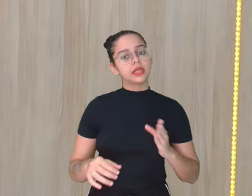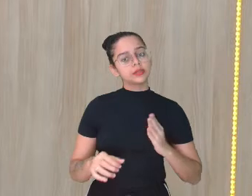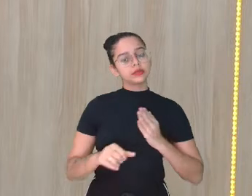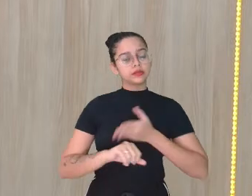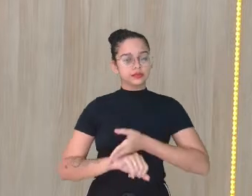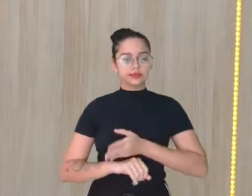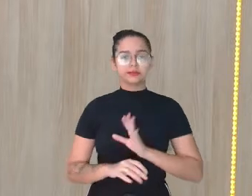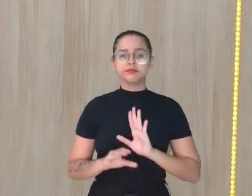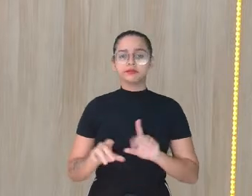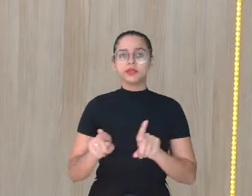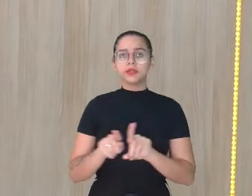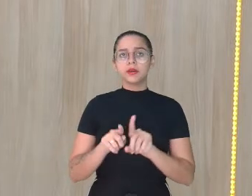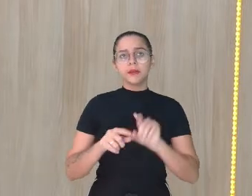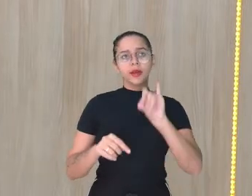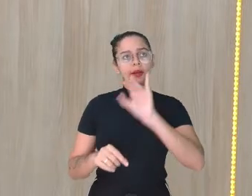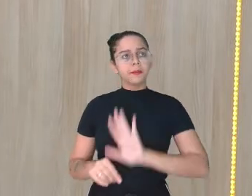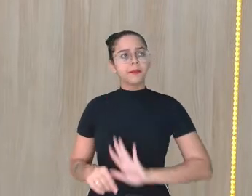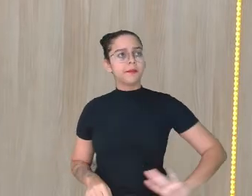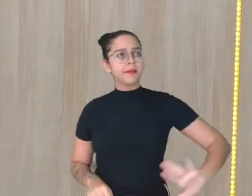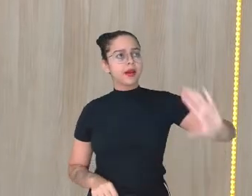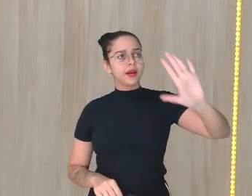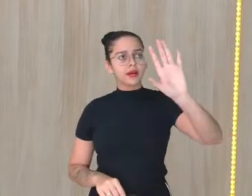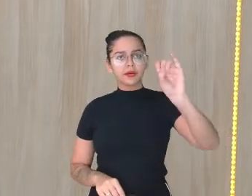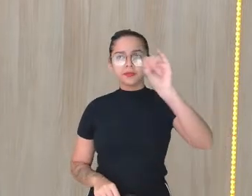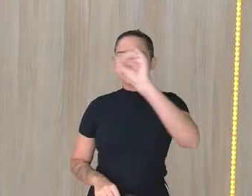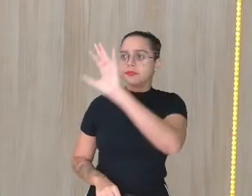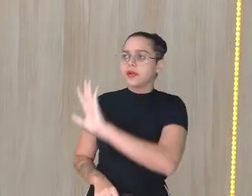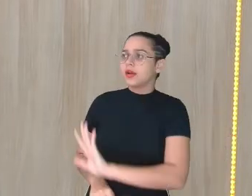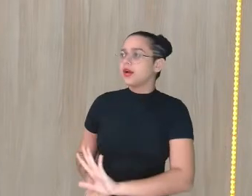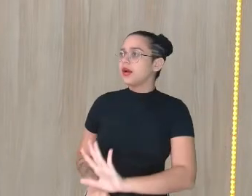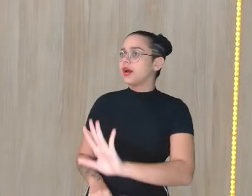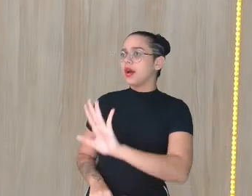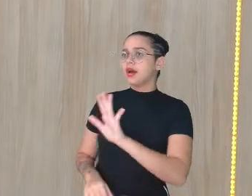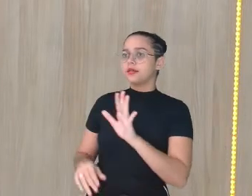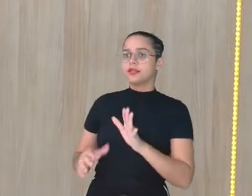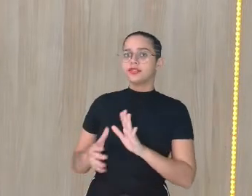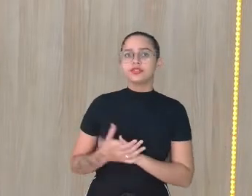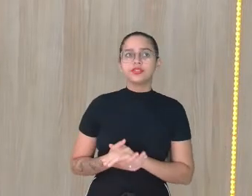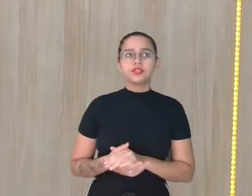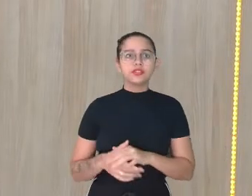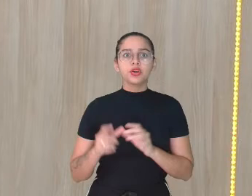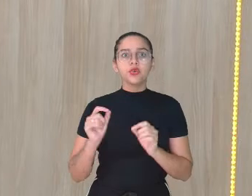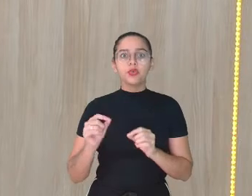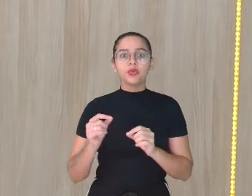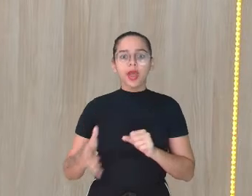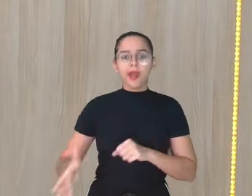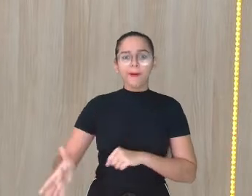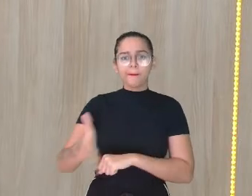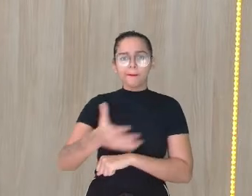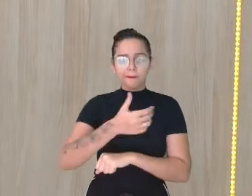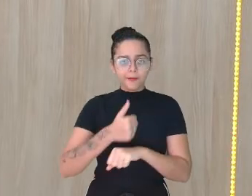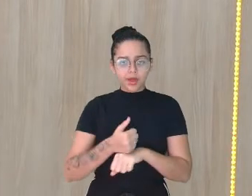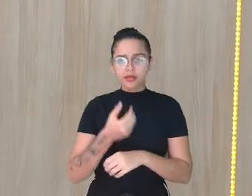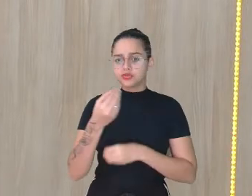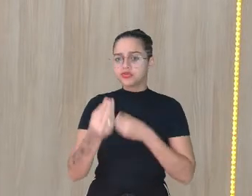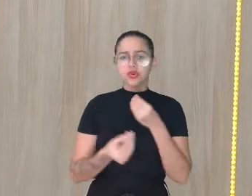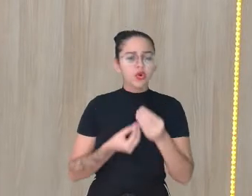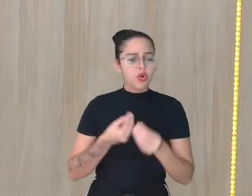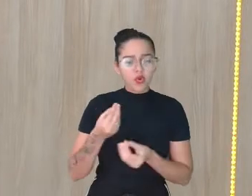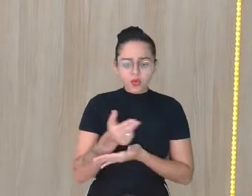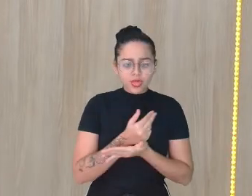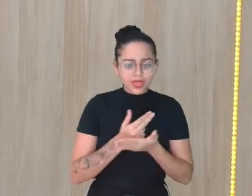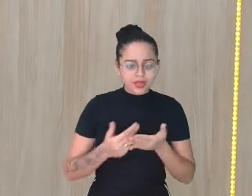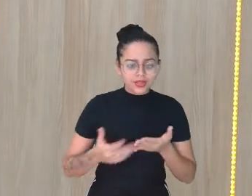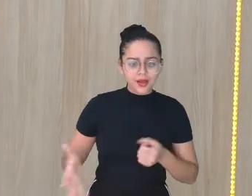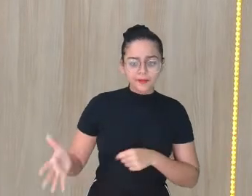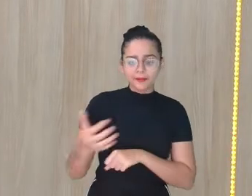a paisagem, o paisagismo. Aonde vão ficar as praças? Como é que a praça vai ser desenhada? Que